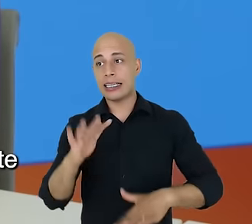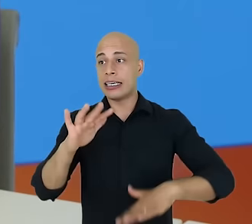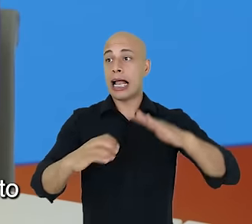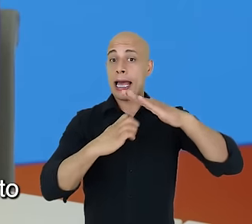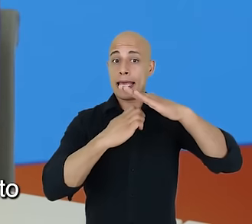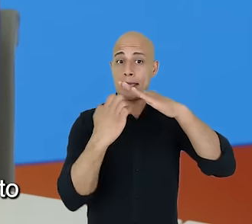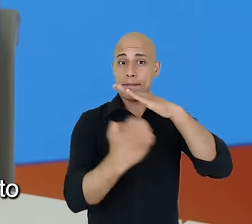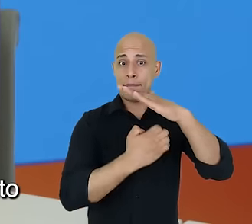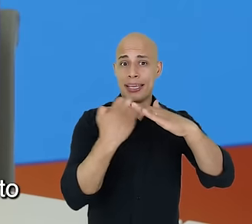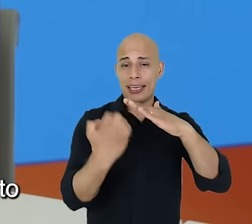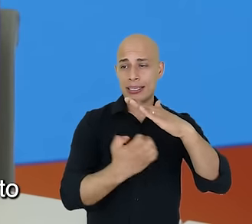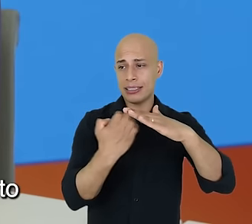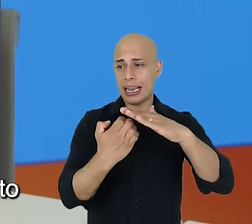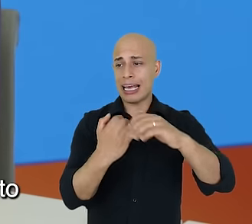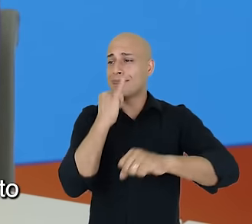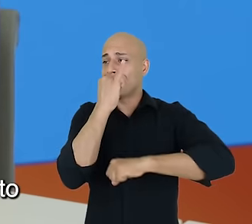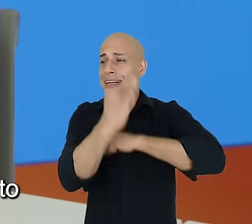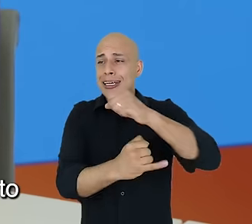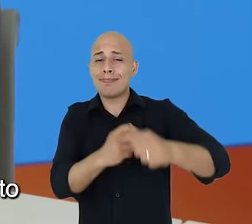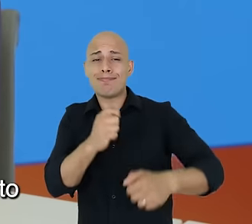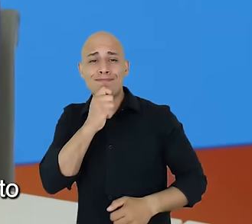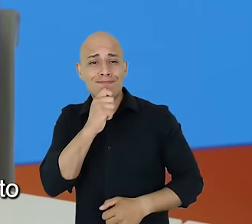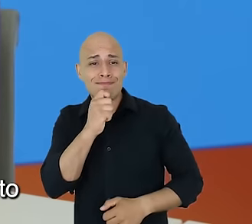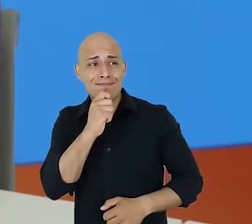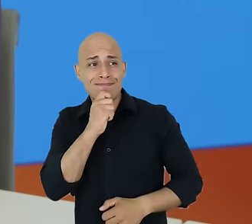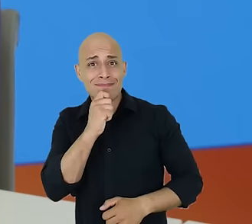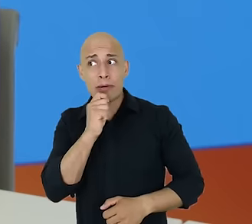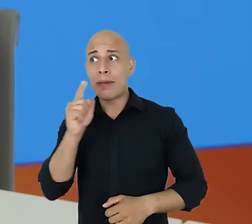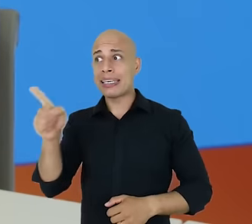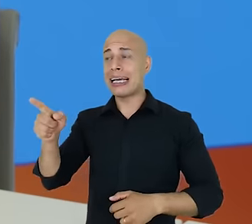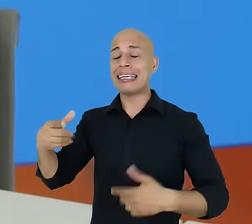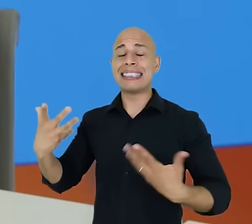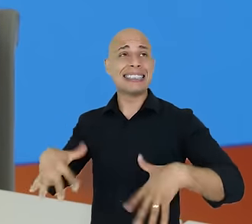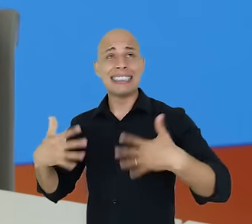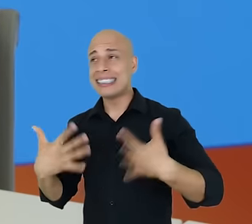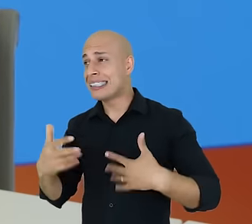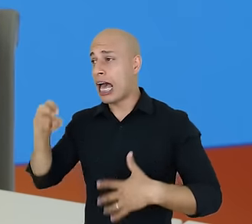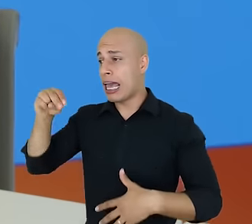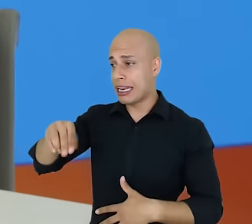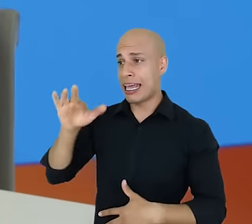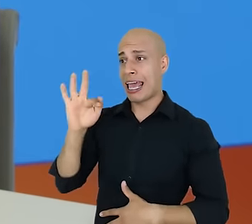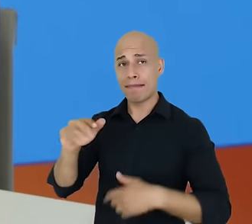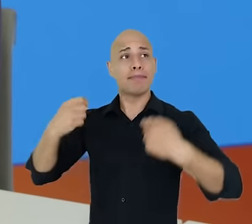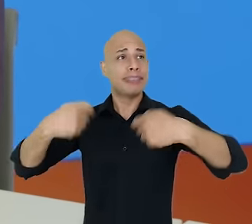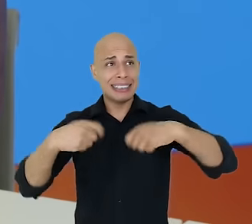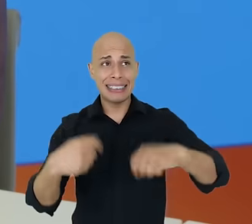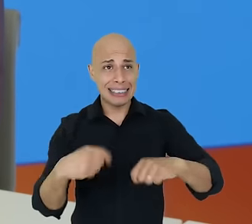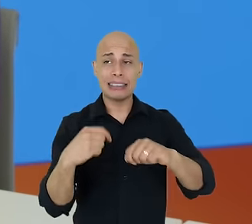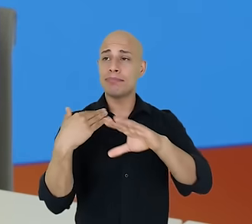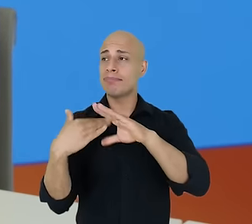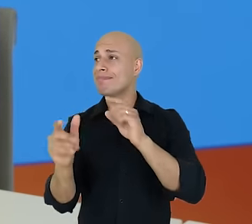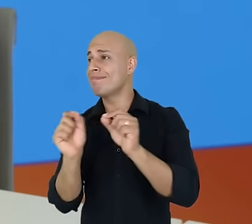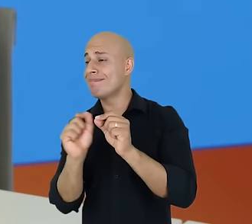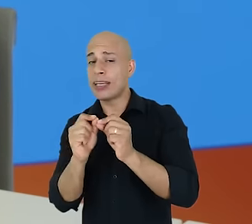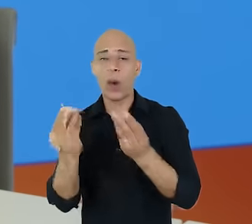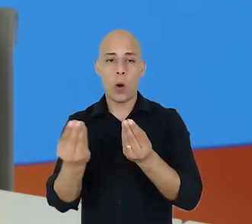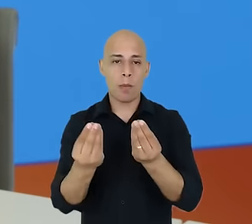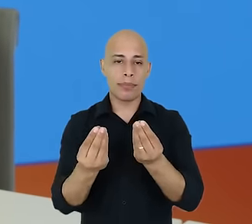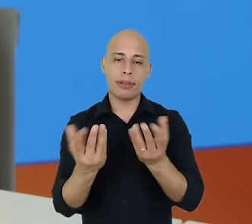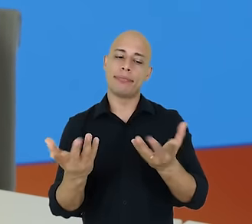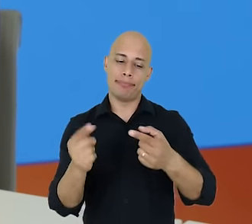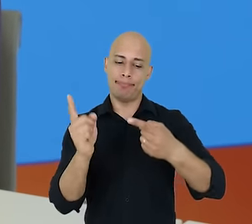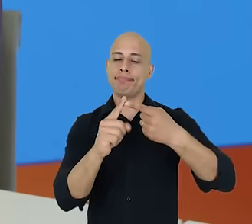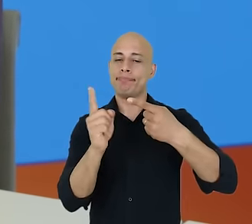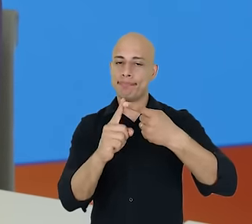uma empresa que tá sem acesso à internet naquele momento e naquele momento ela precisaria emitir a nota e vai precisar depois da internet então não